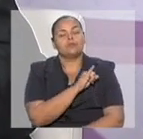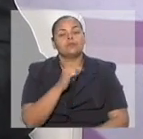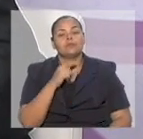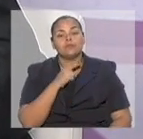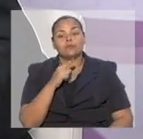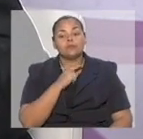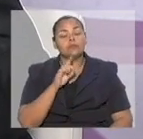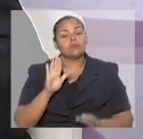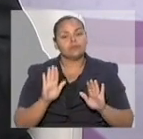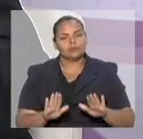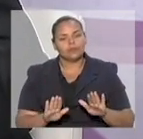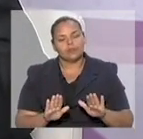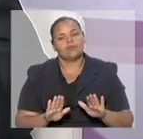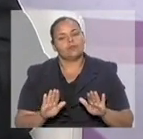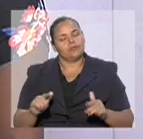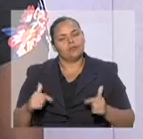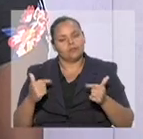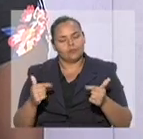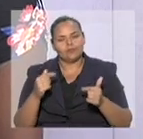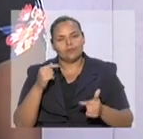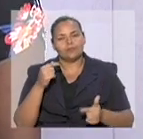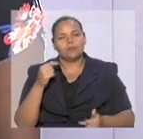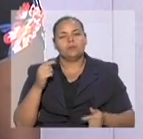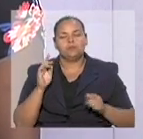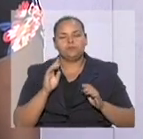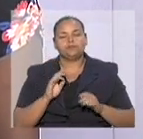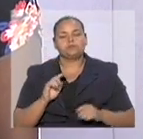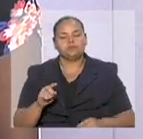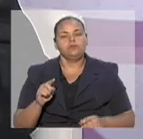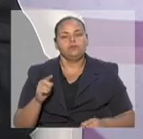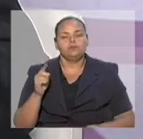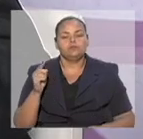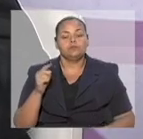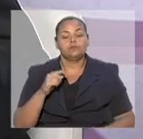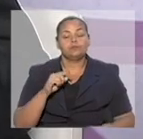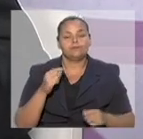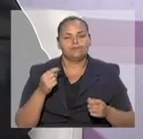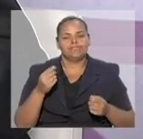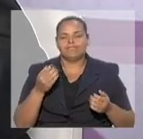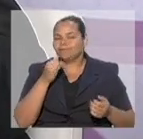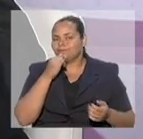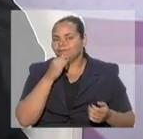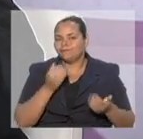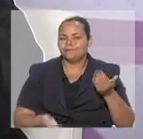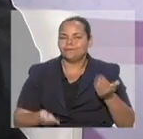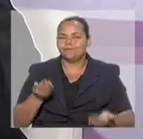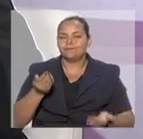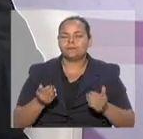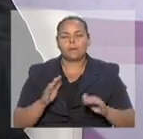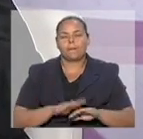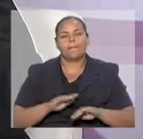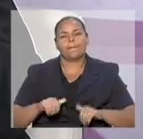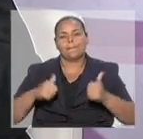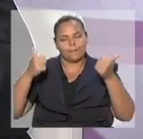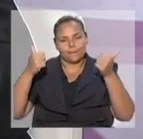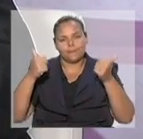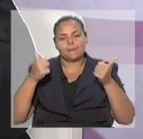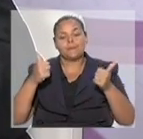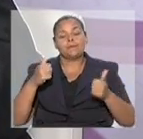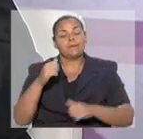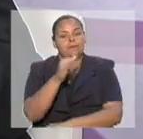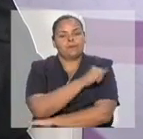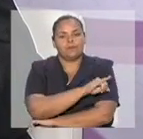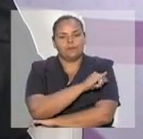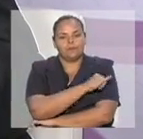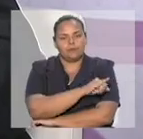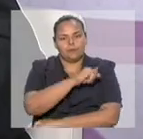muito peculiar, mas efetivamente do ponto de vista prático, em que se pese a grande melhora que especialmente o